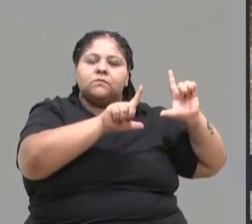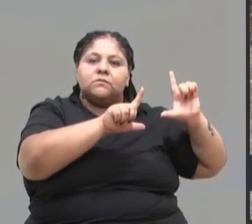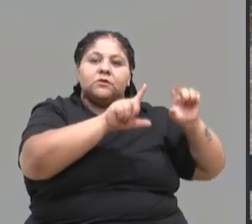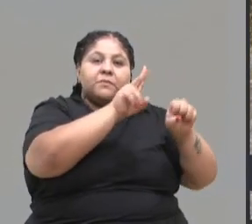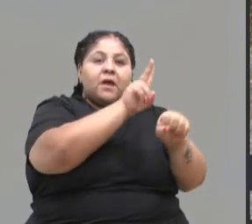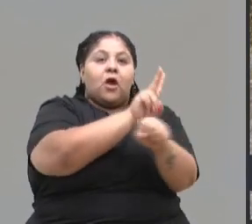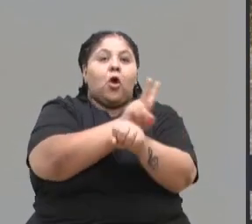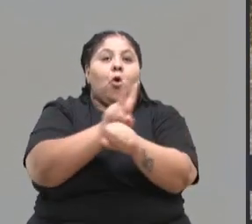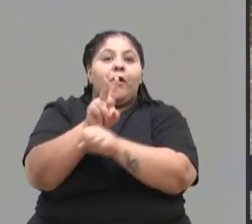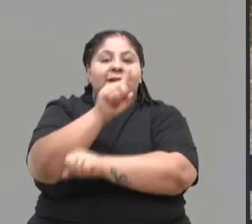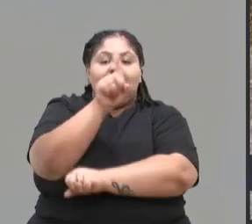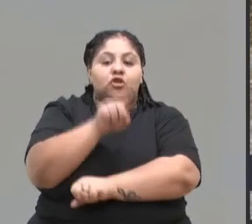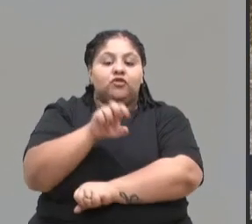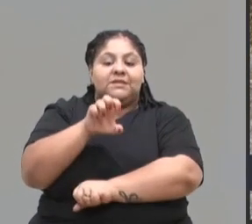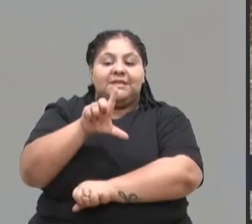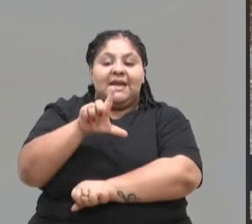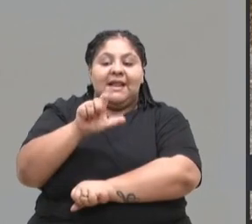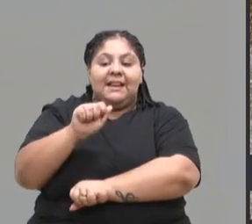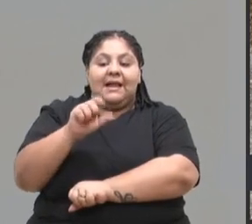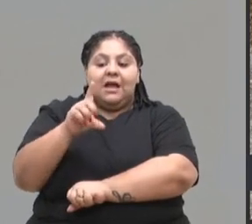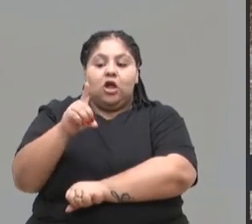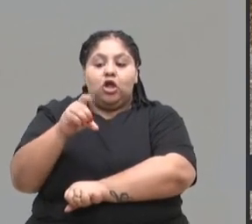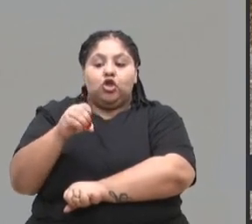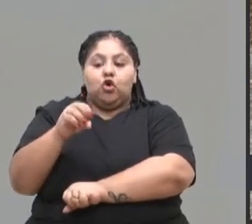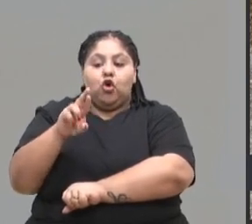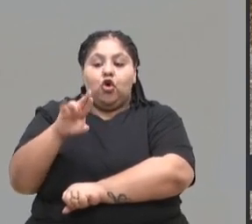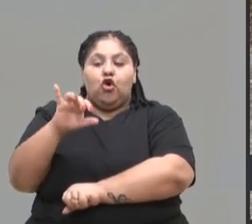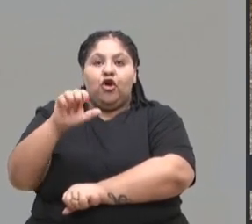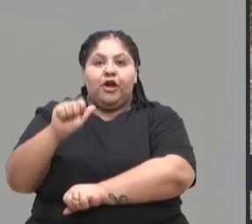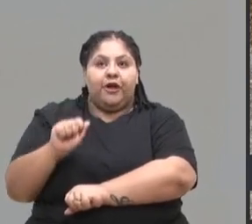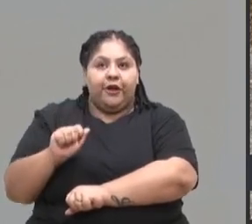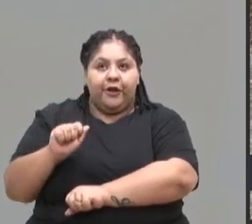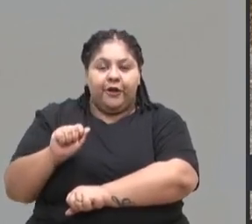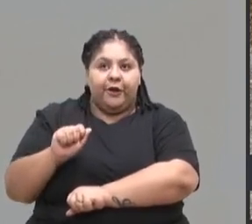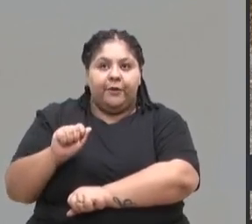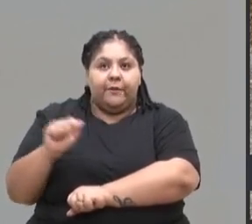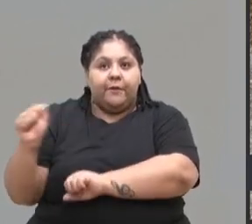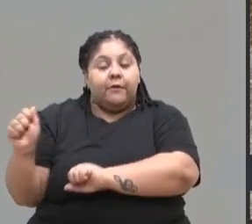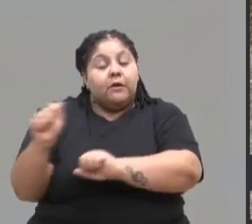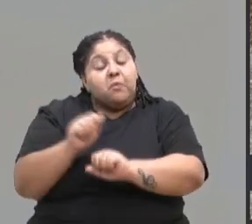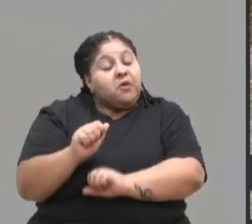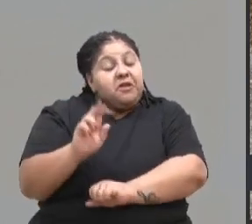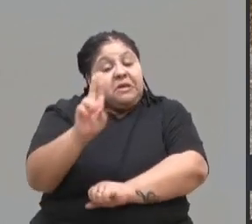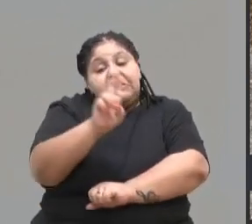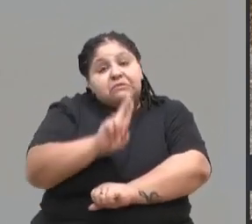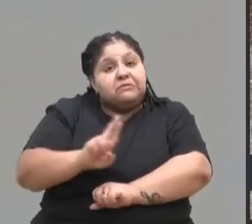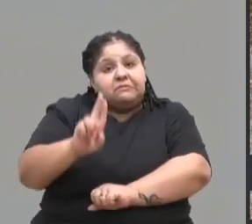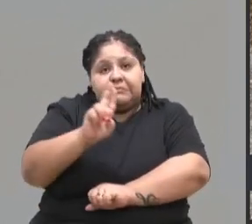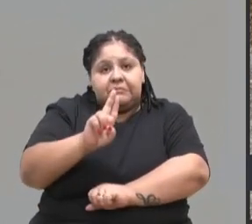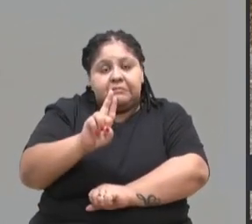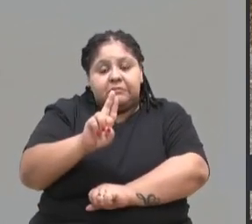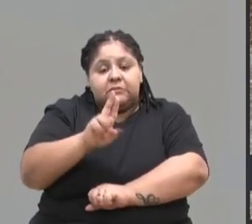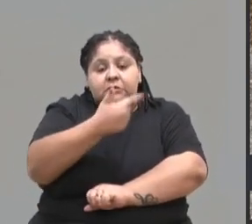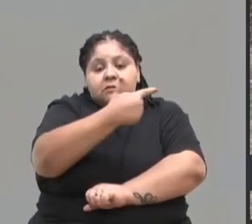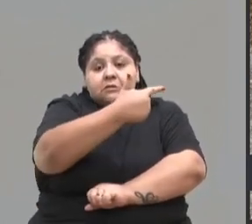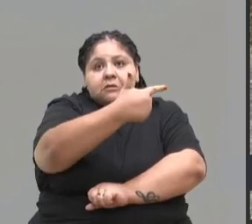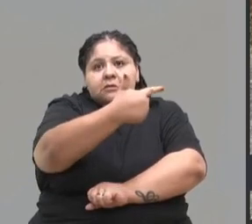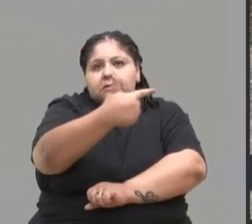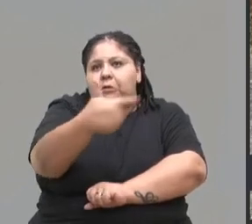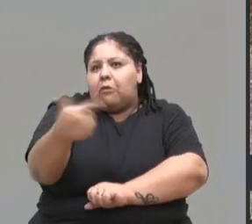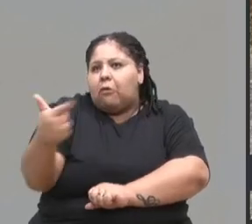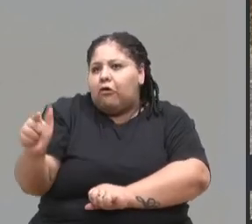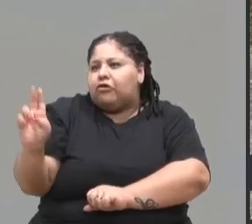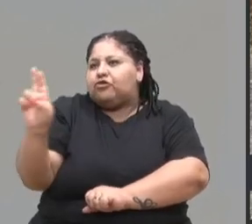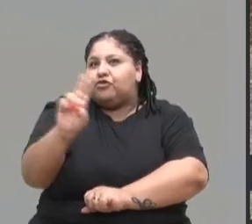zeladoria. Muitos não gostam da palavra zeladoria, que poderia ser utilizado uma outra nomenclatura, um